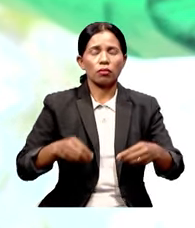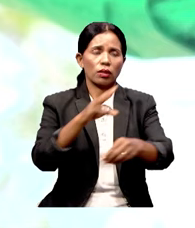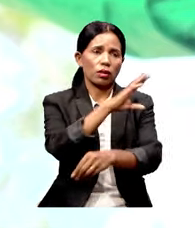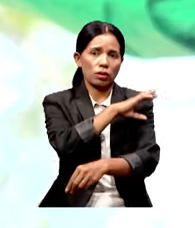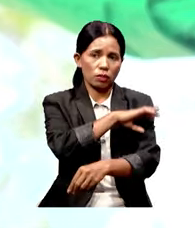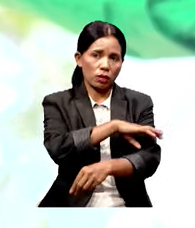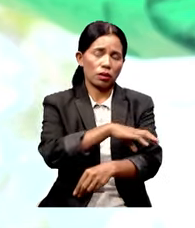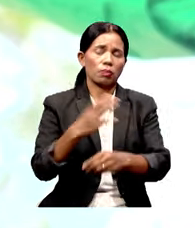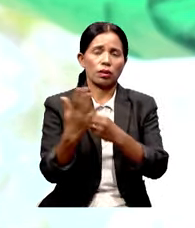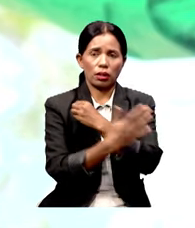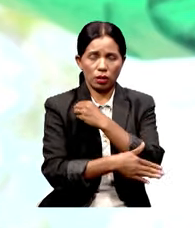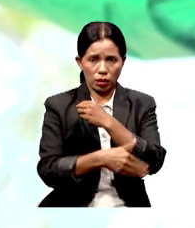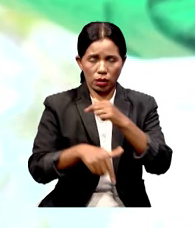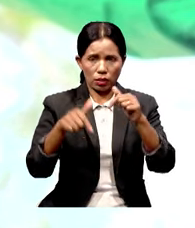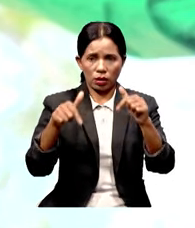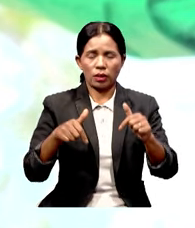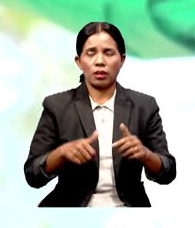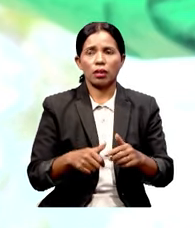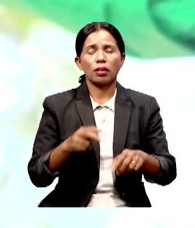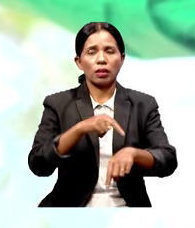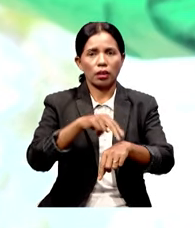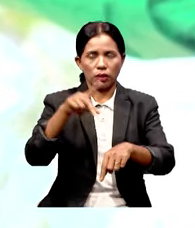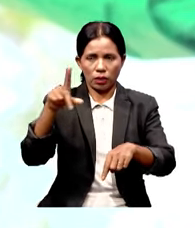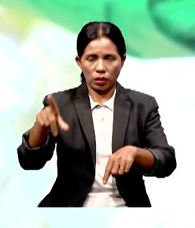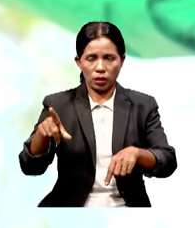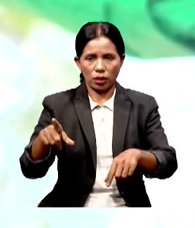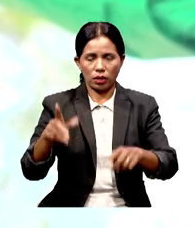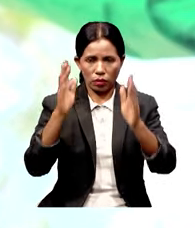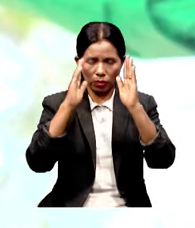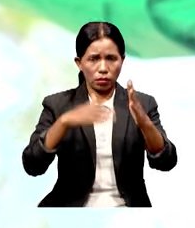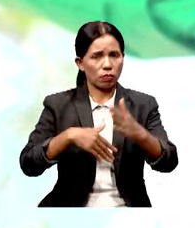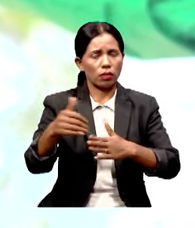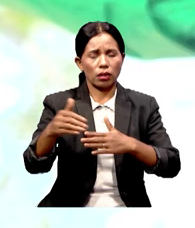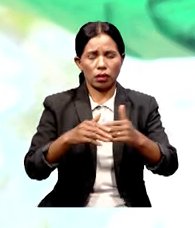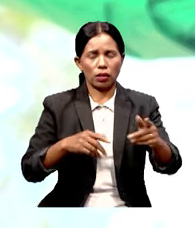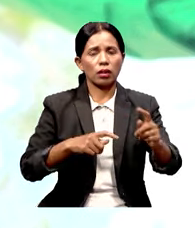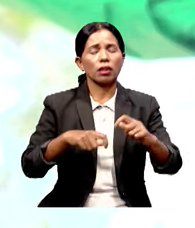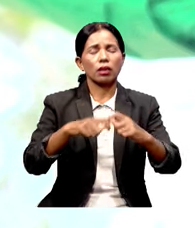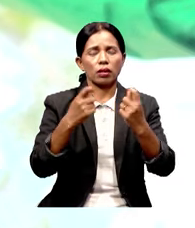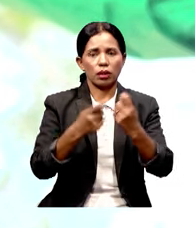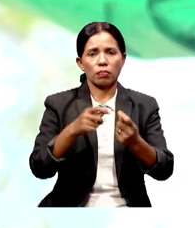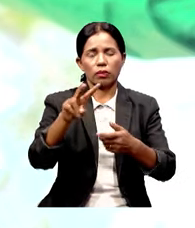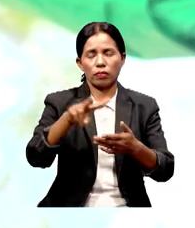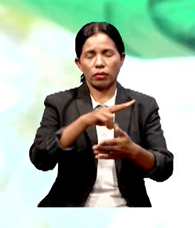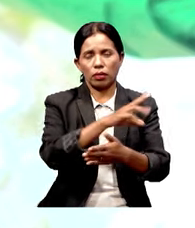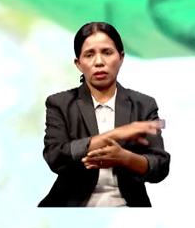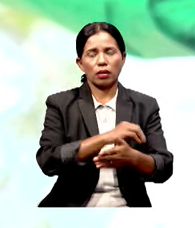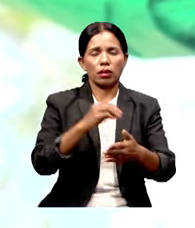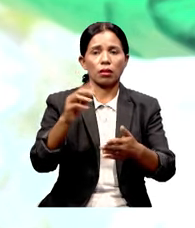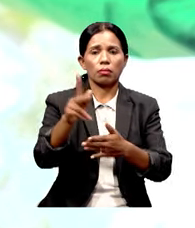e integridade territorial nacional, assur qualquer tipo de ameaça externa. Além de